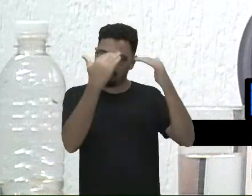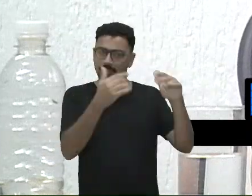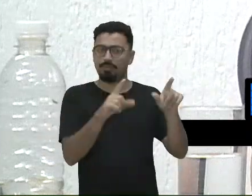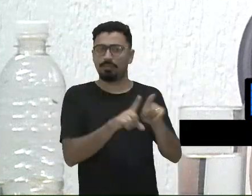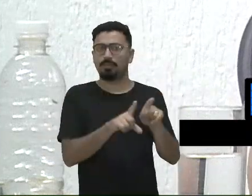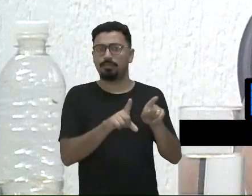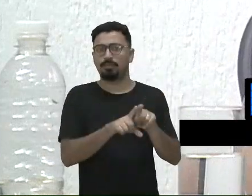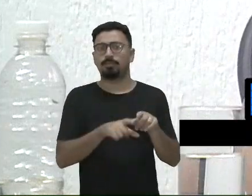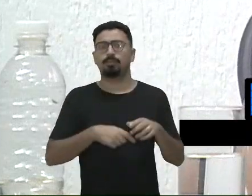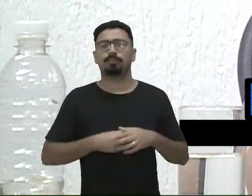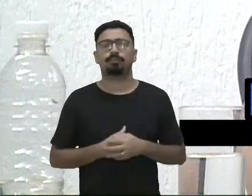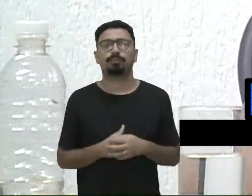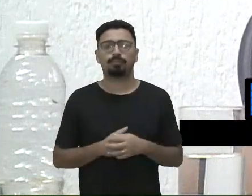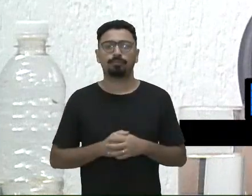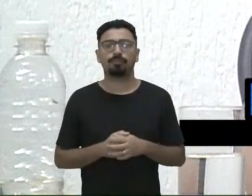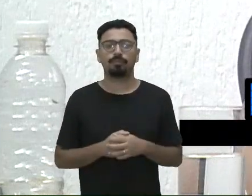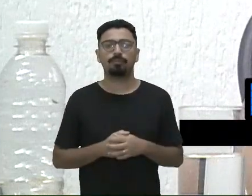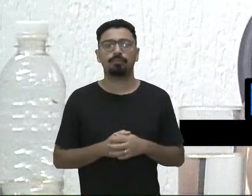seja...